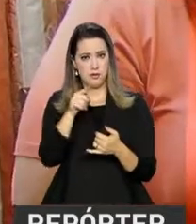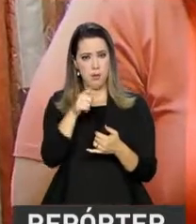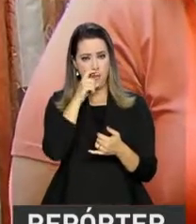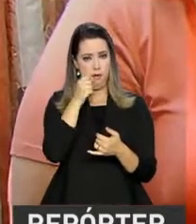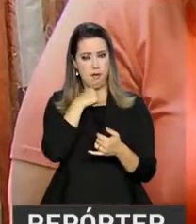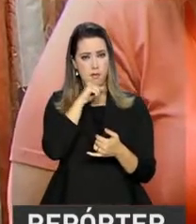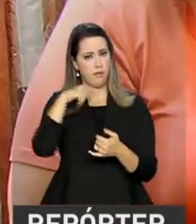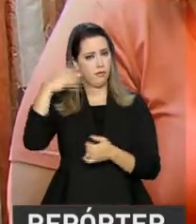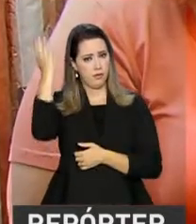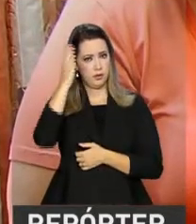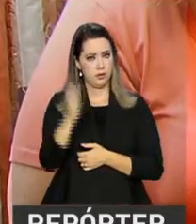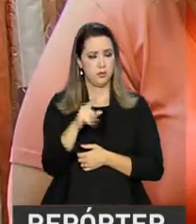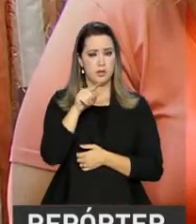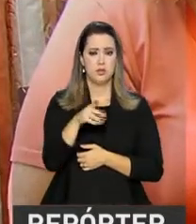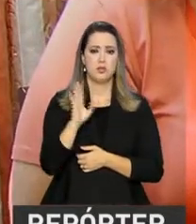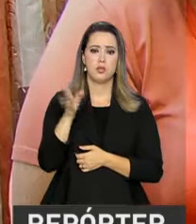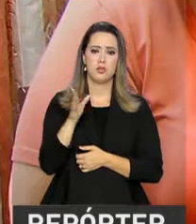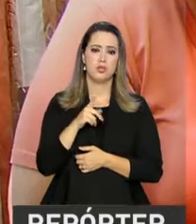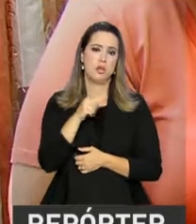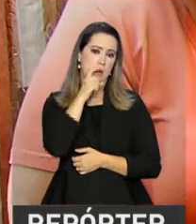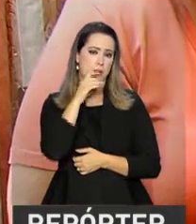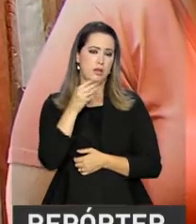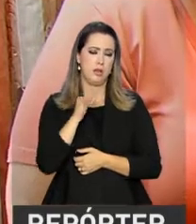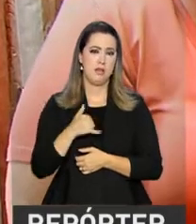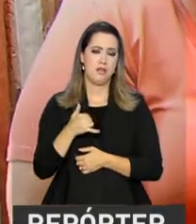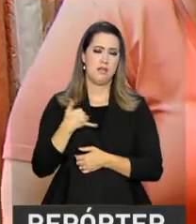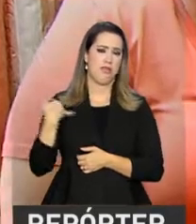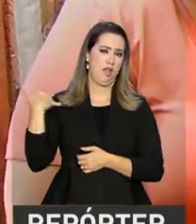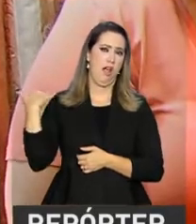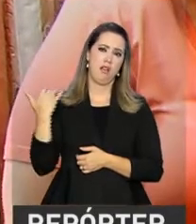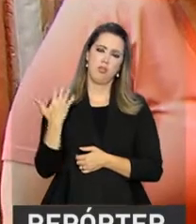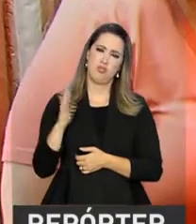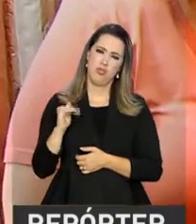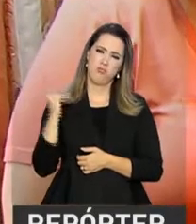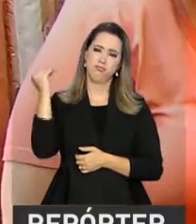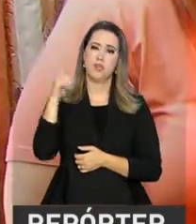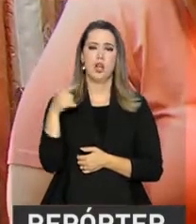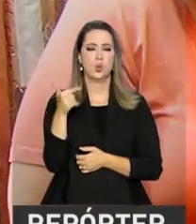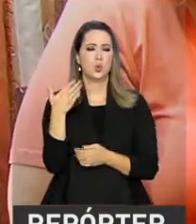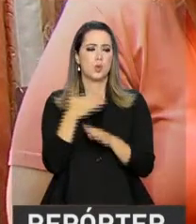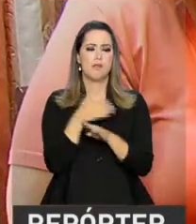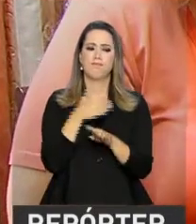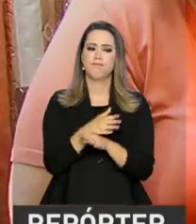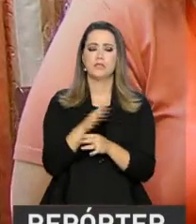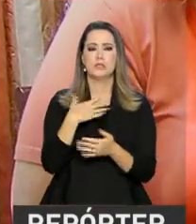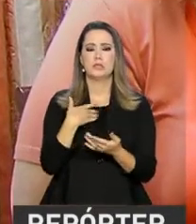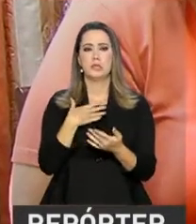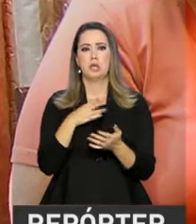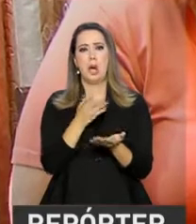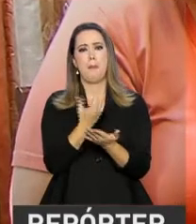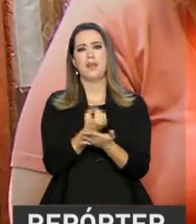os meus pais da comunidade no tema acesso desses aplicativos que